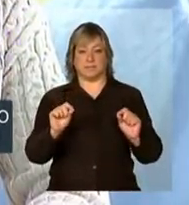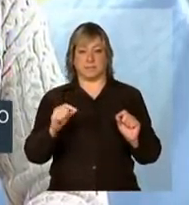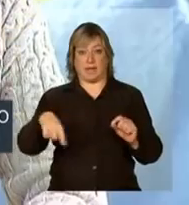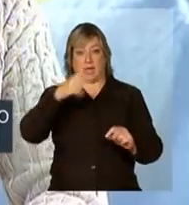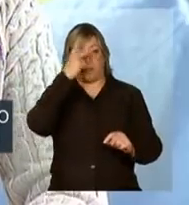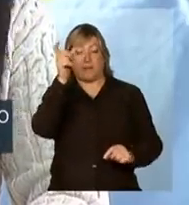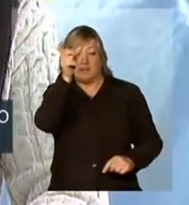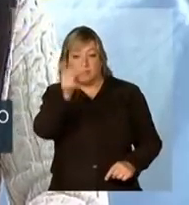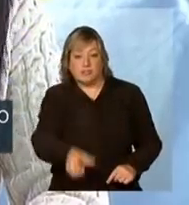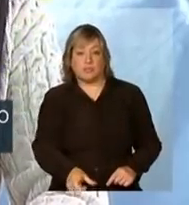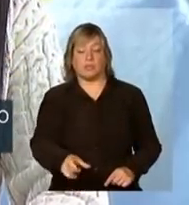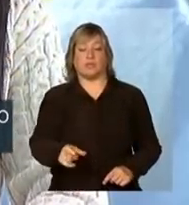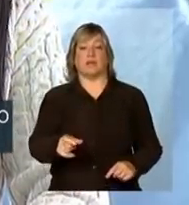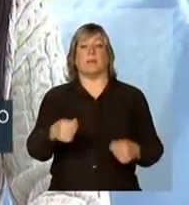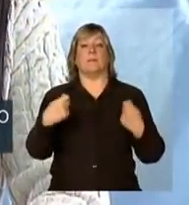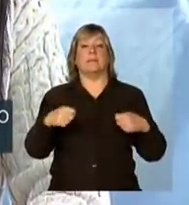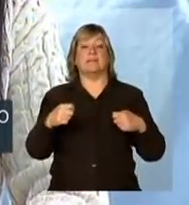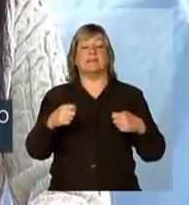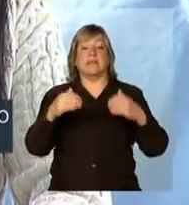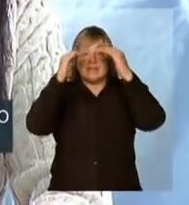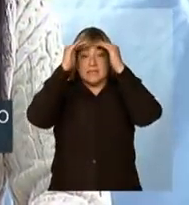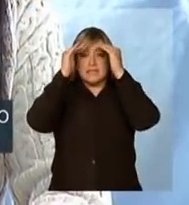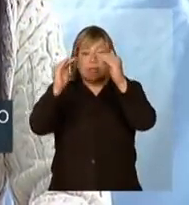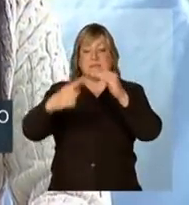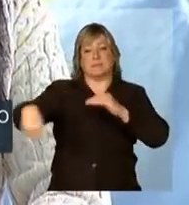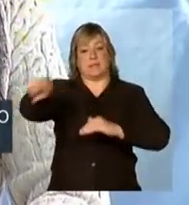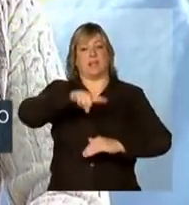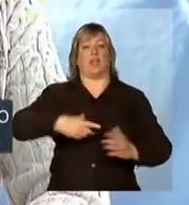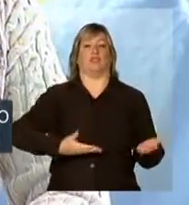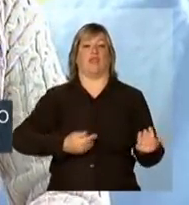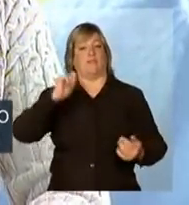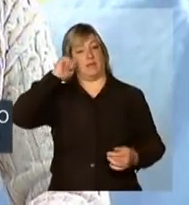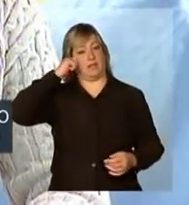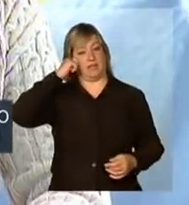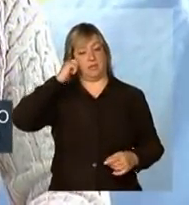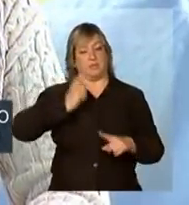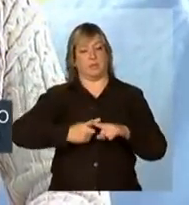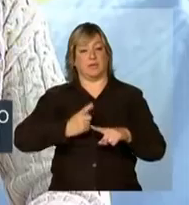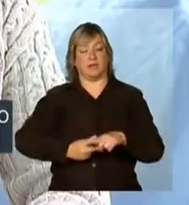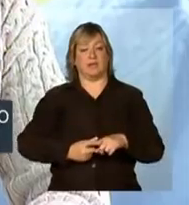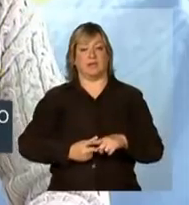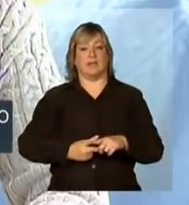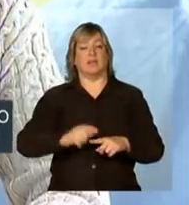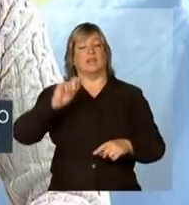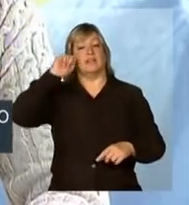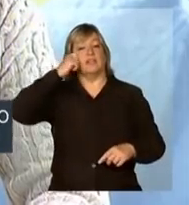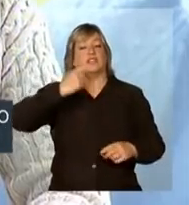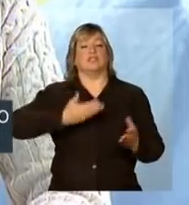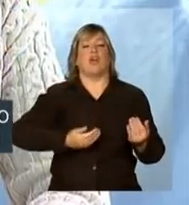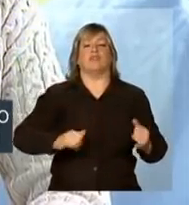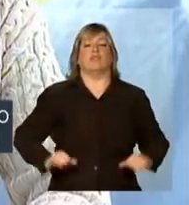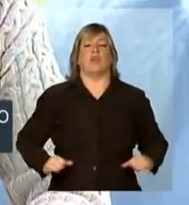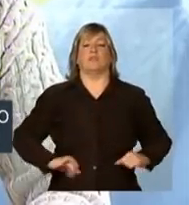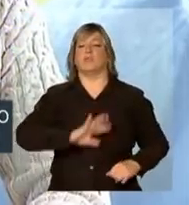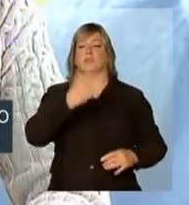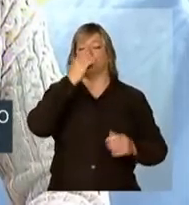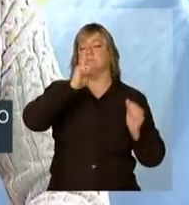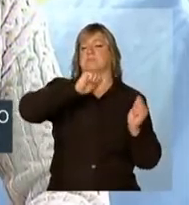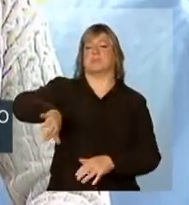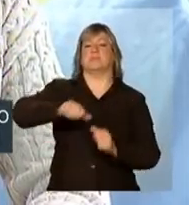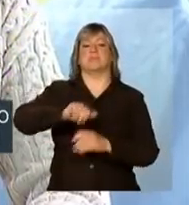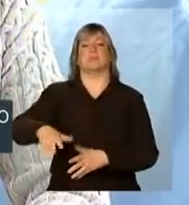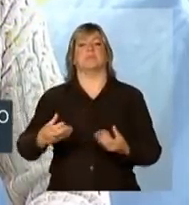as pessoas os enxerguem de fato, que saia desse estado de invisibilidade que só se